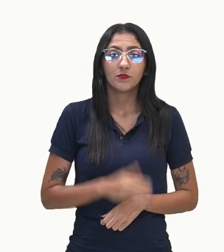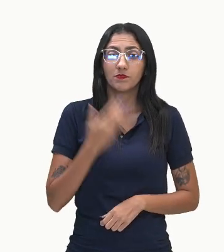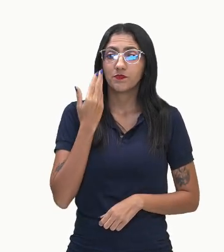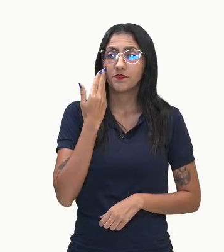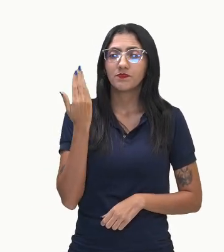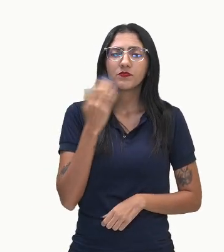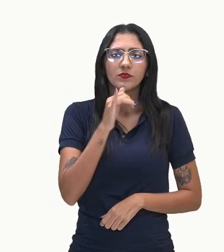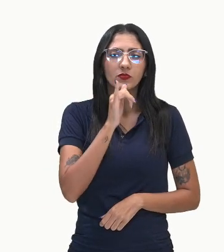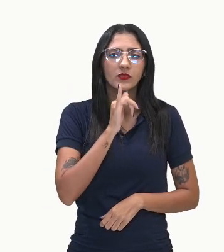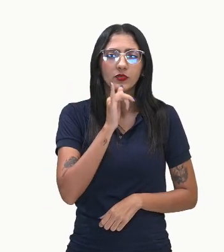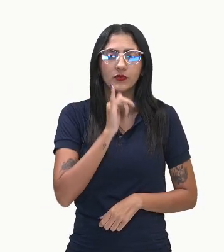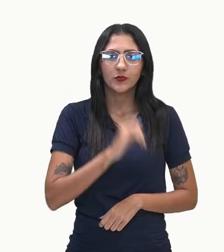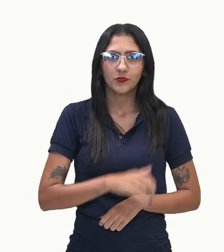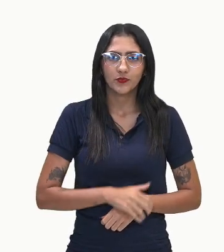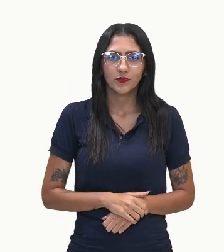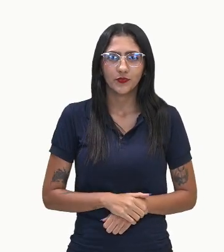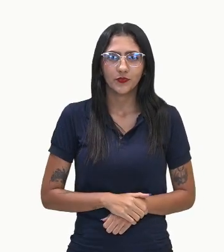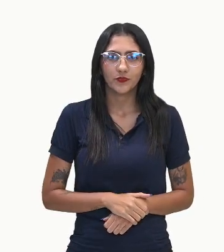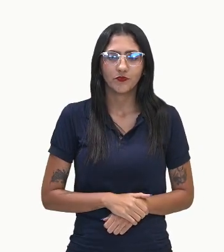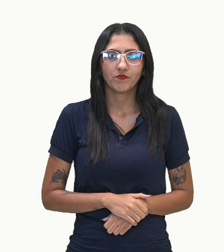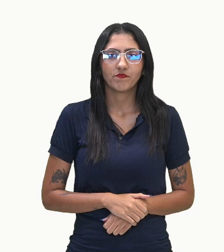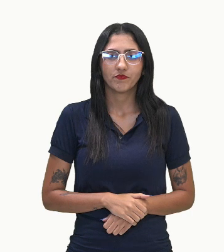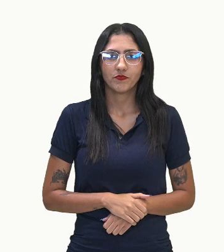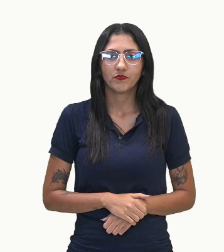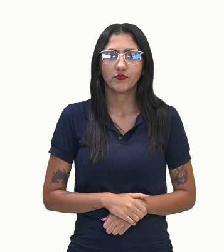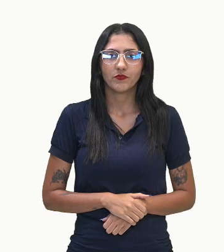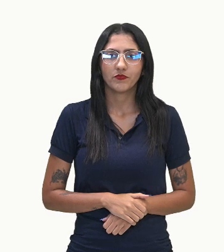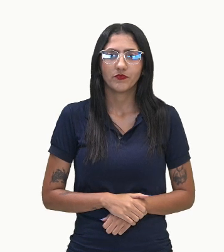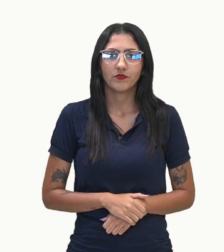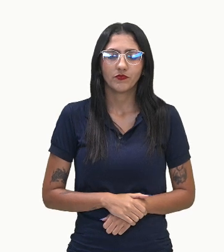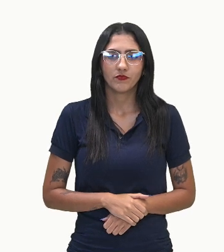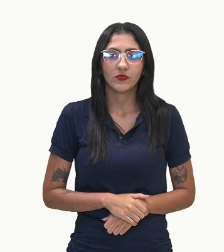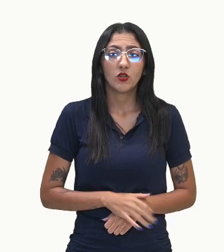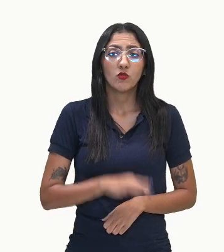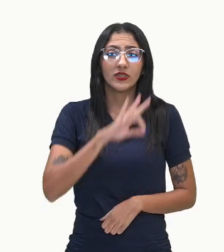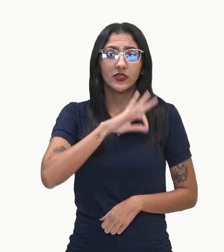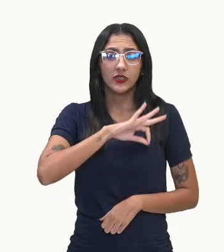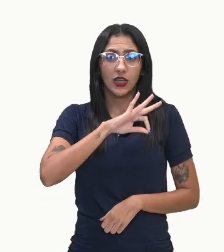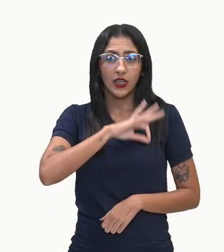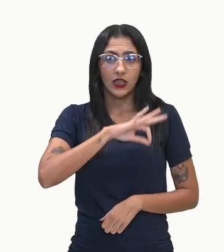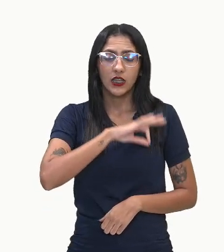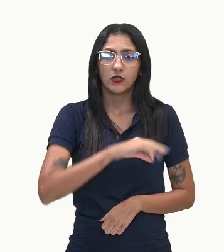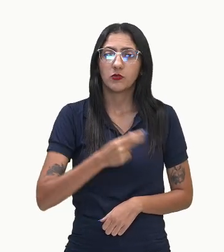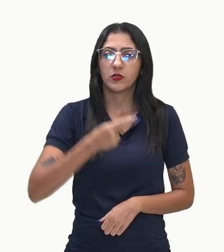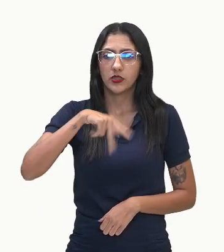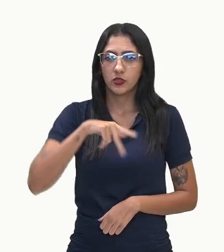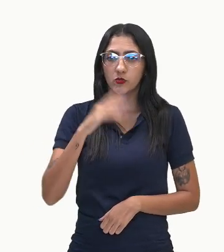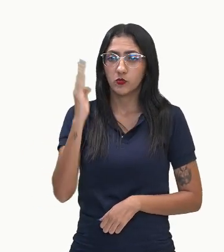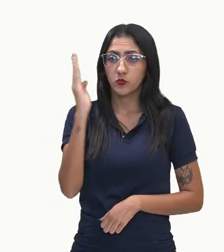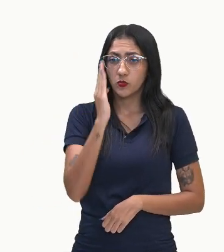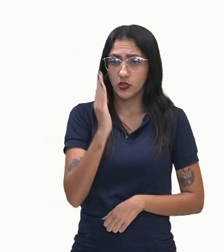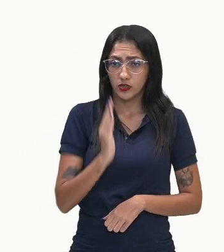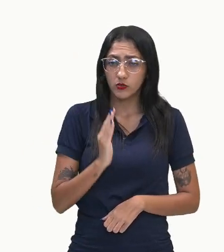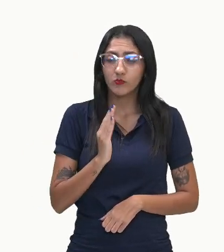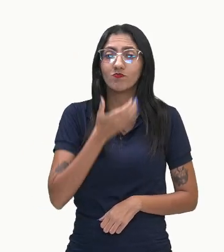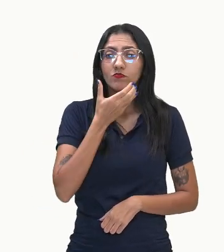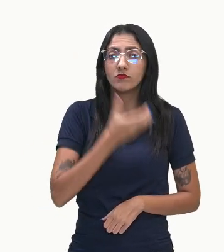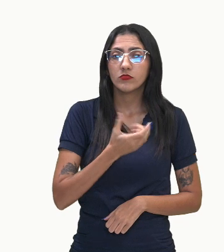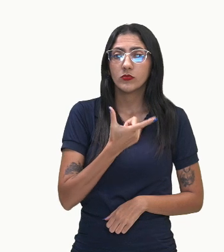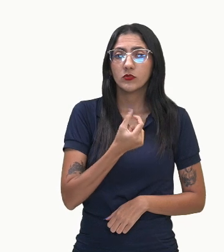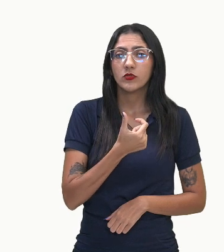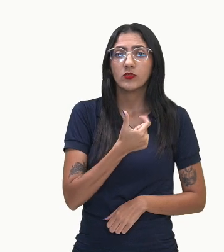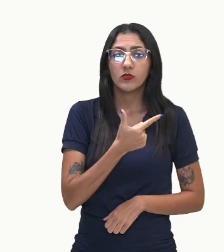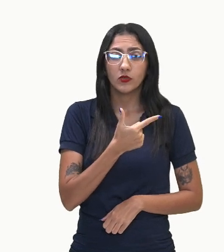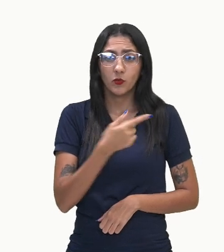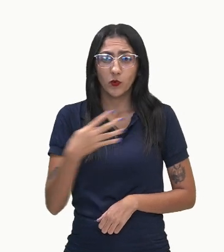exemplo. Diz o seguinte: o salário mínimo no Brasil, em dezembro de 2024, é